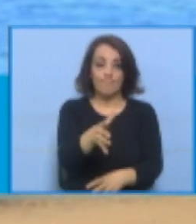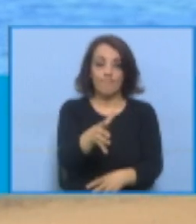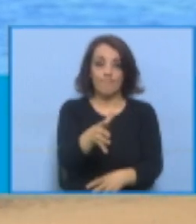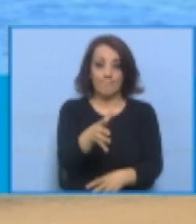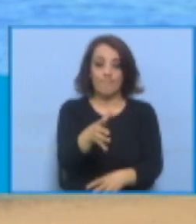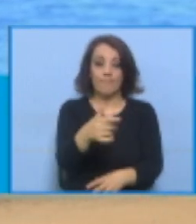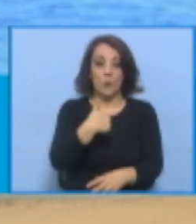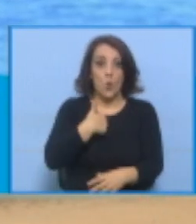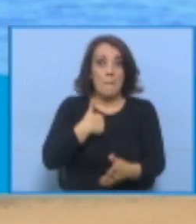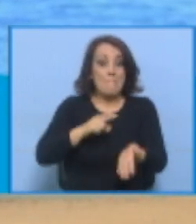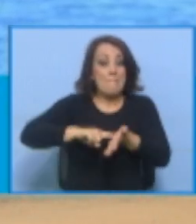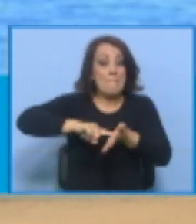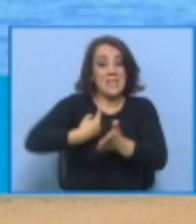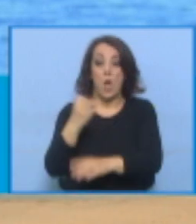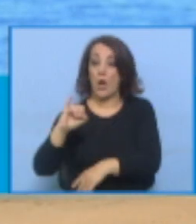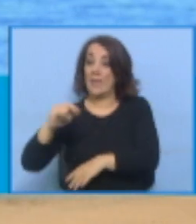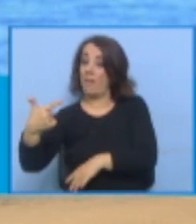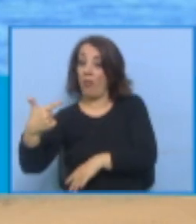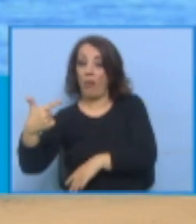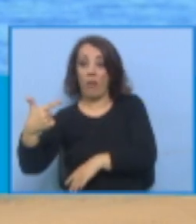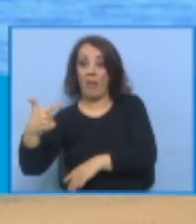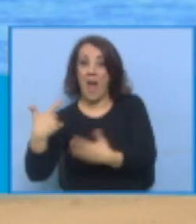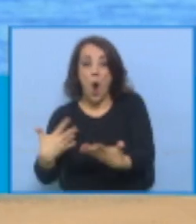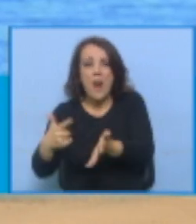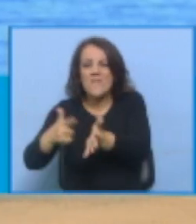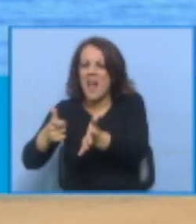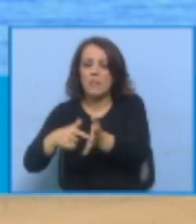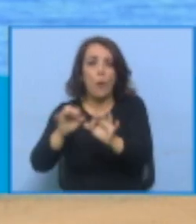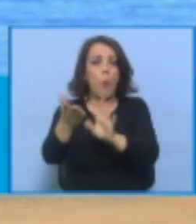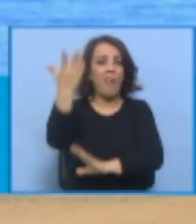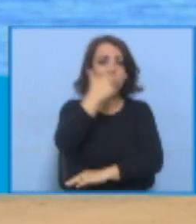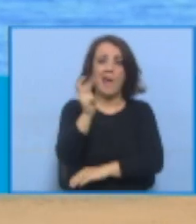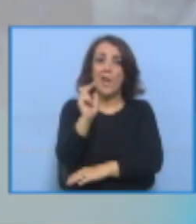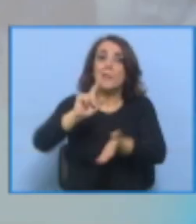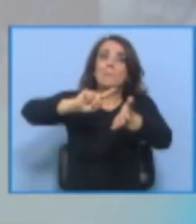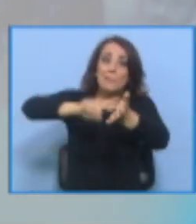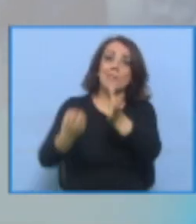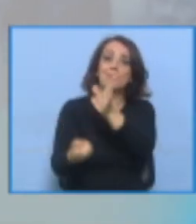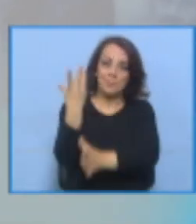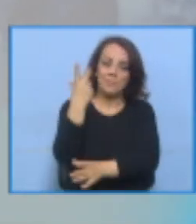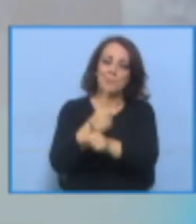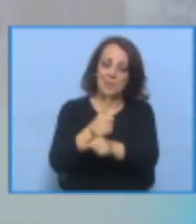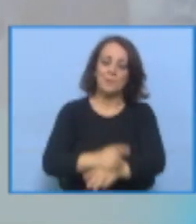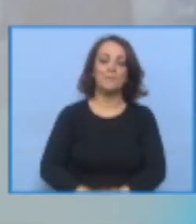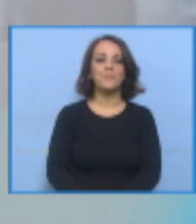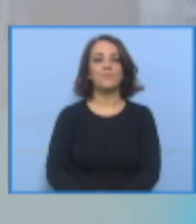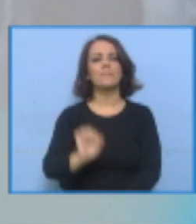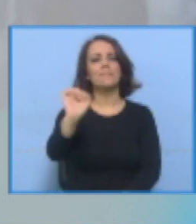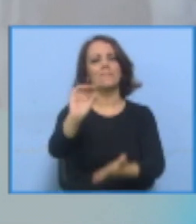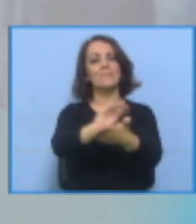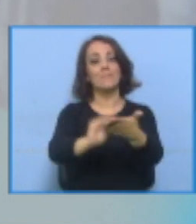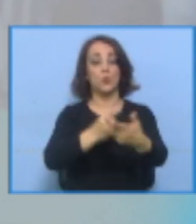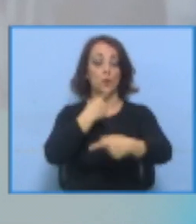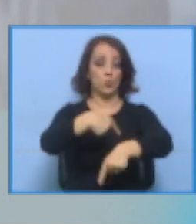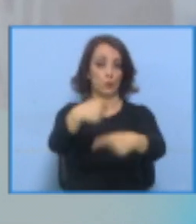precisamos tanto da OIT hoje como precisámos há 100 anos quando ela começou. Neste comunicado para o dia de hoje,